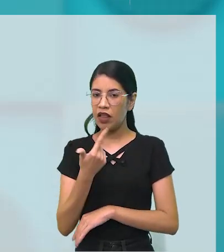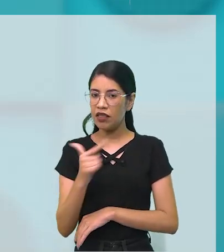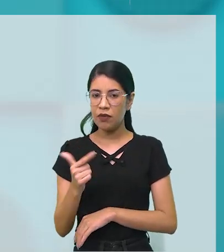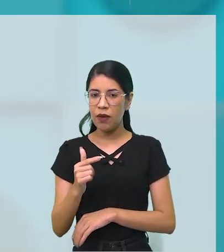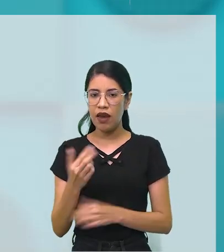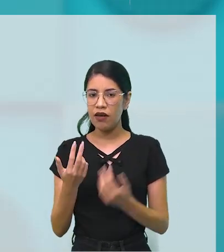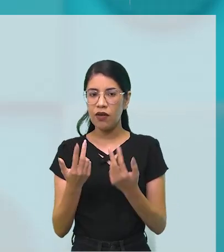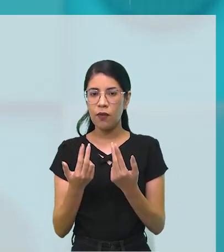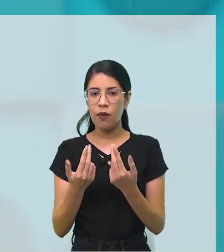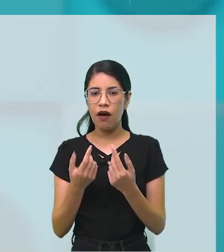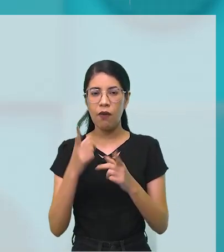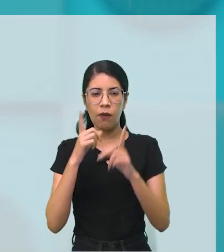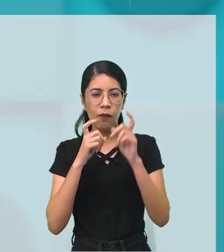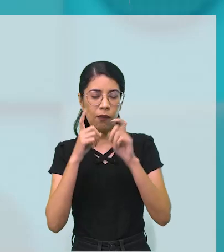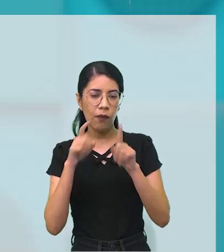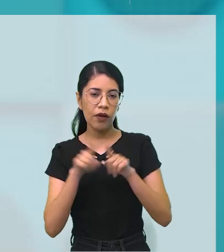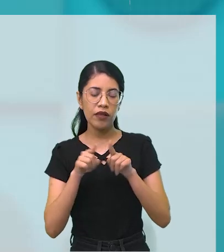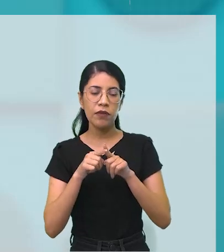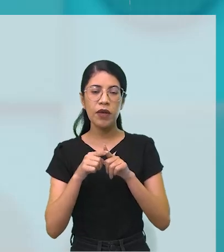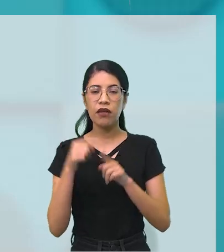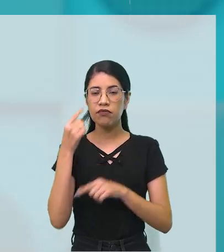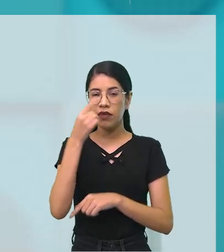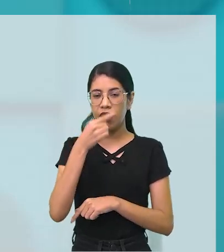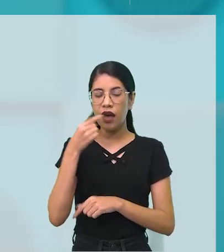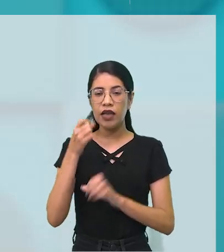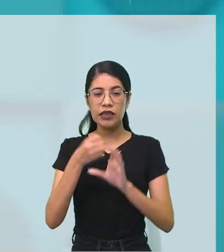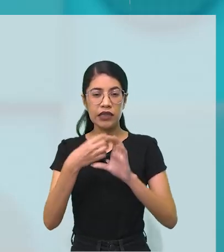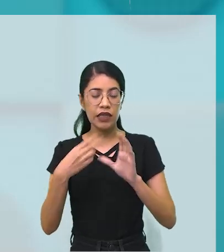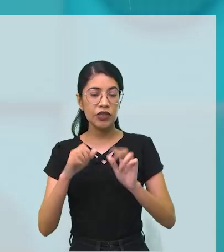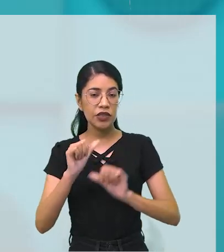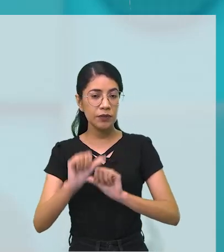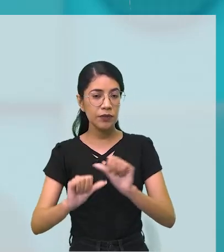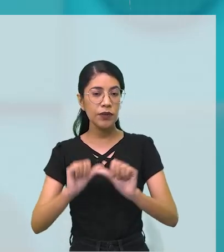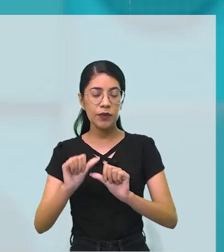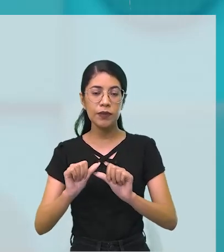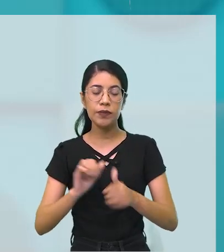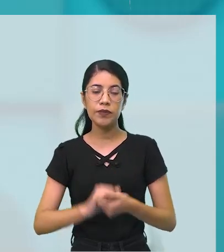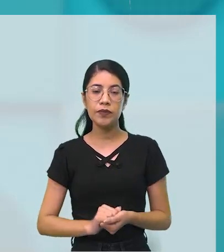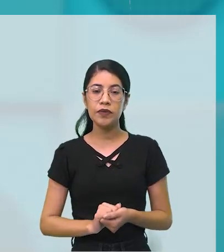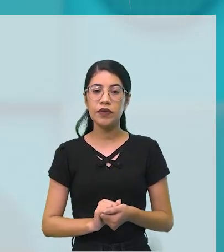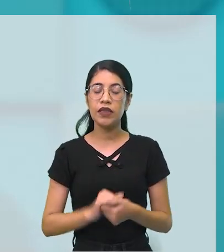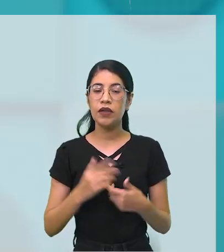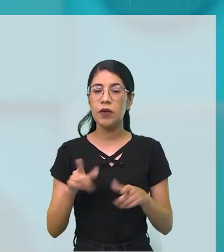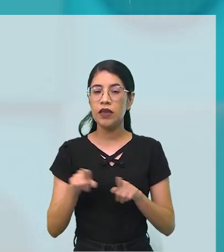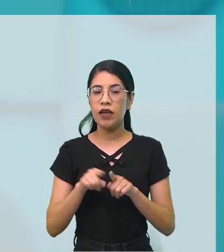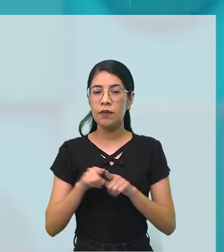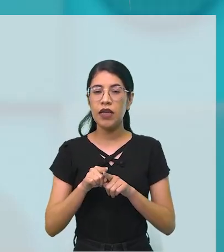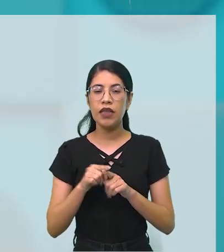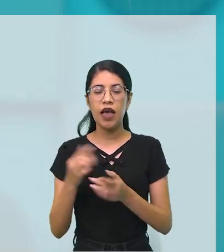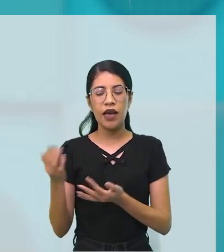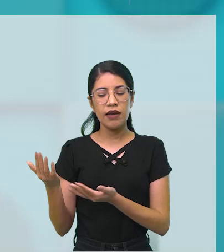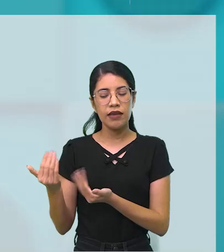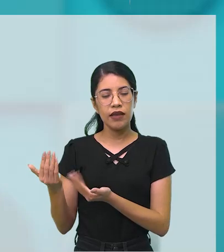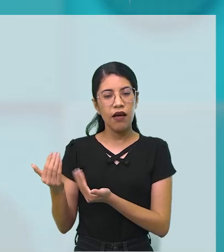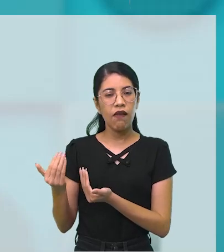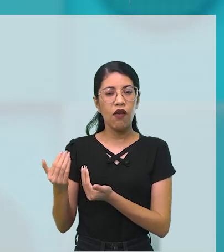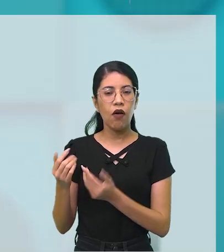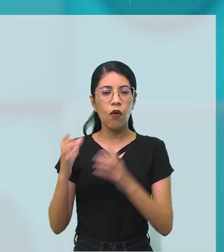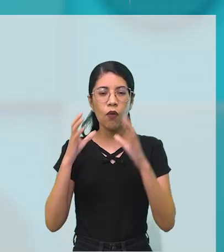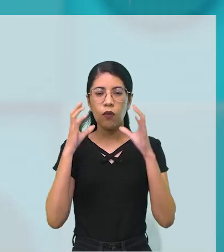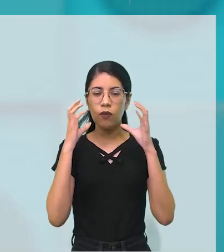mesma expressão, o rosto muda, não é? Vocês prestem atenção que quando a gente está assim, muito na adolescência, o rosto fica